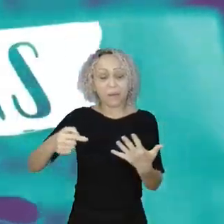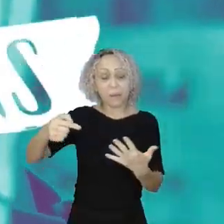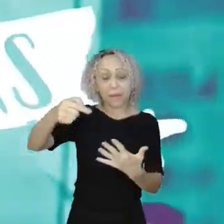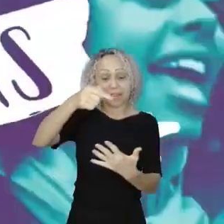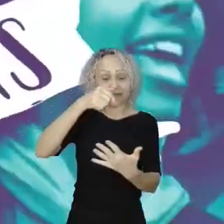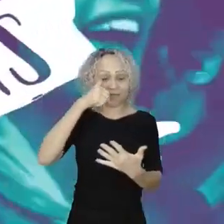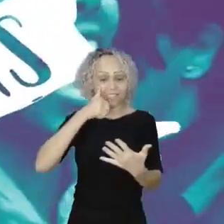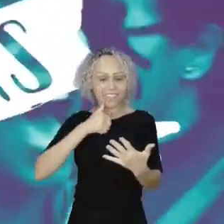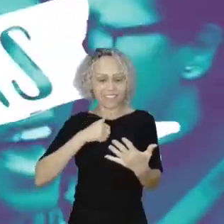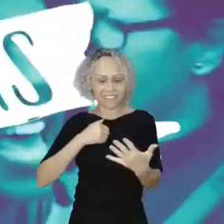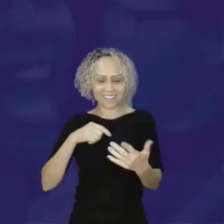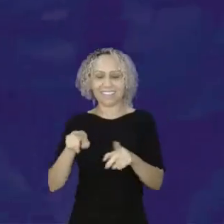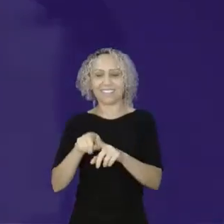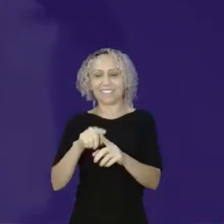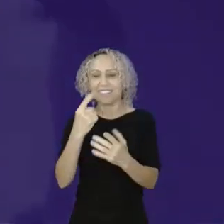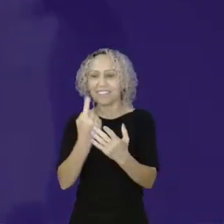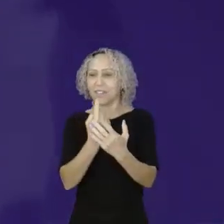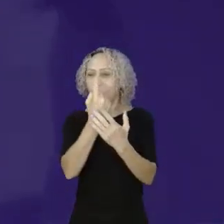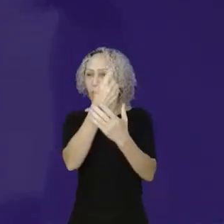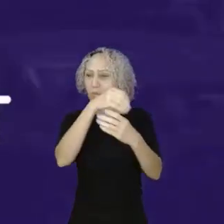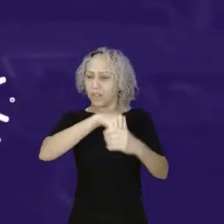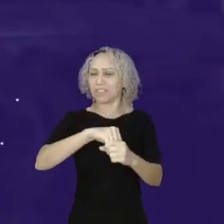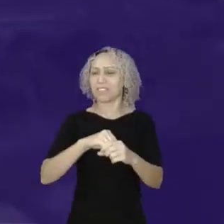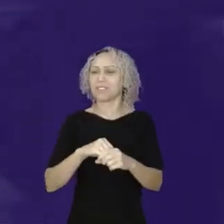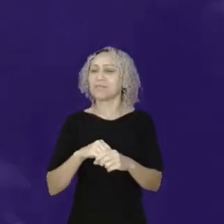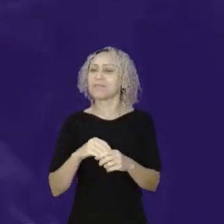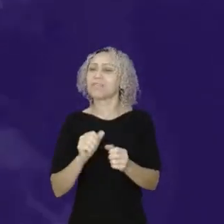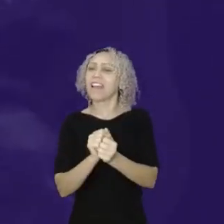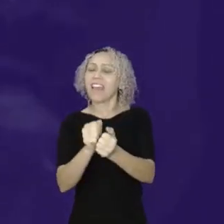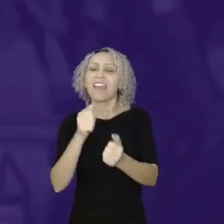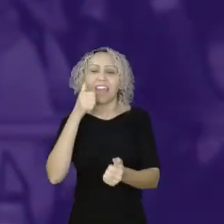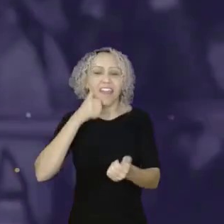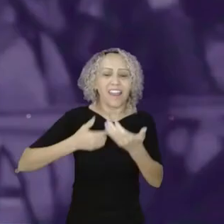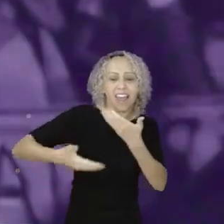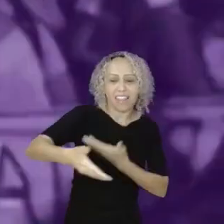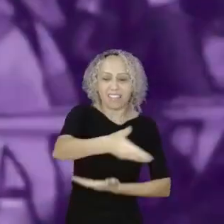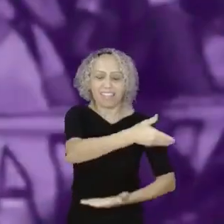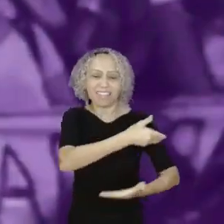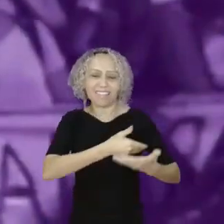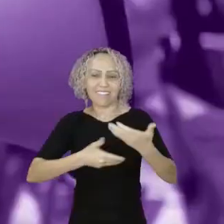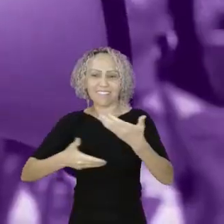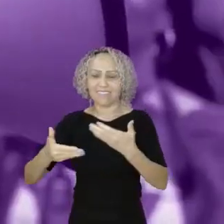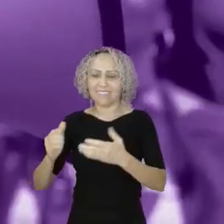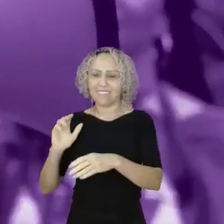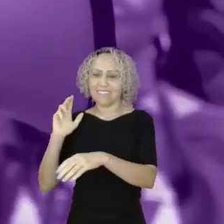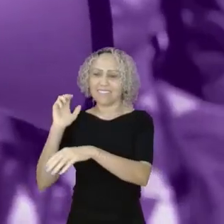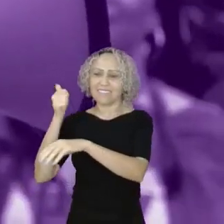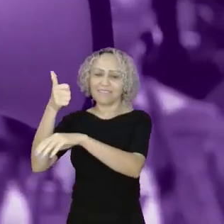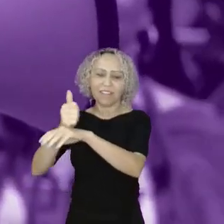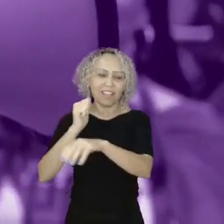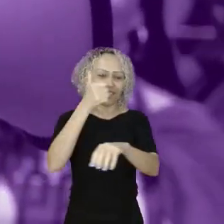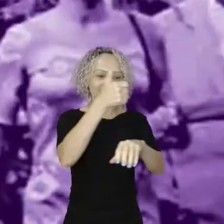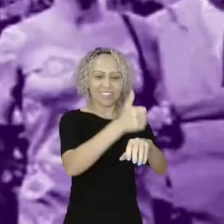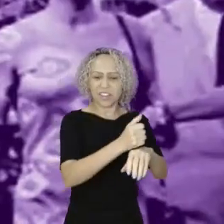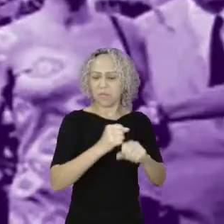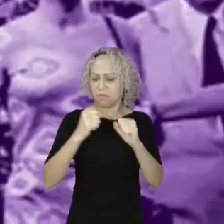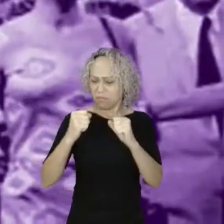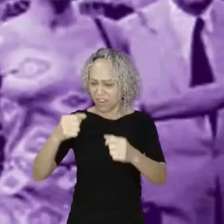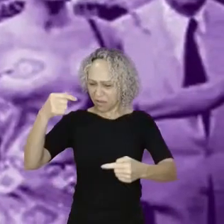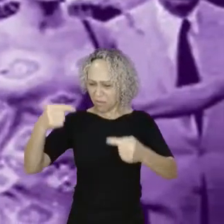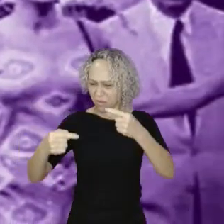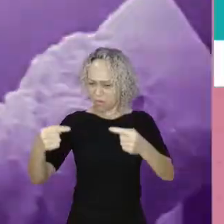Eu sou uma delas, são elas por elas, ocupando os espaços